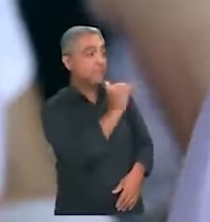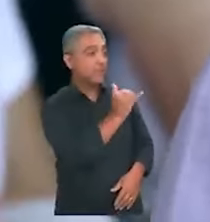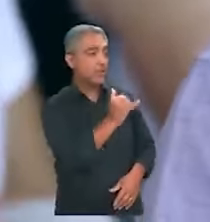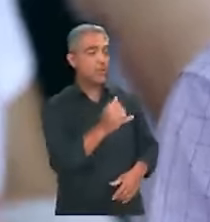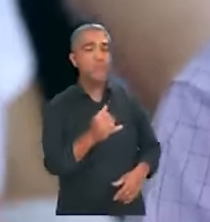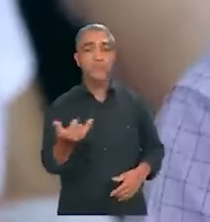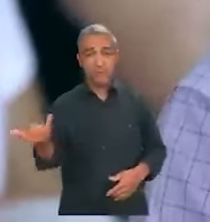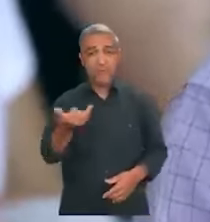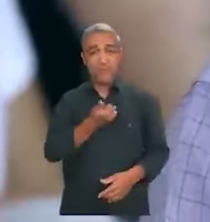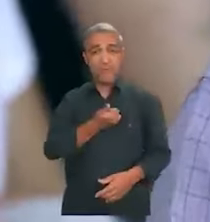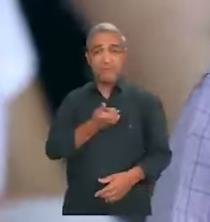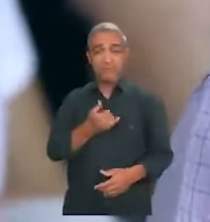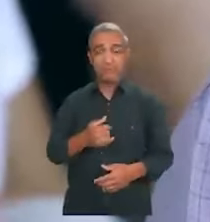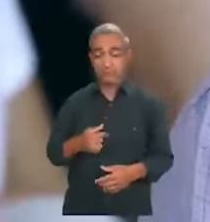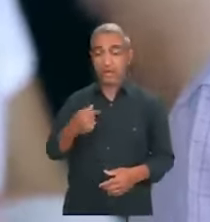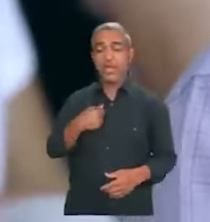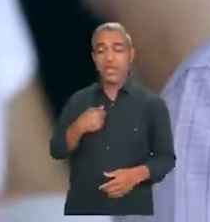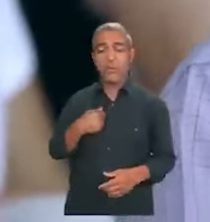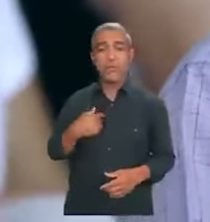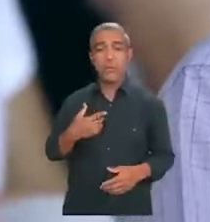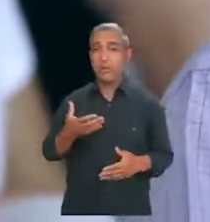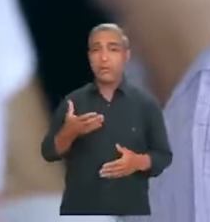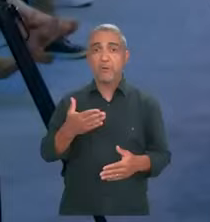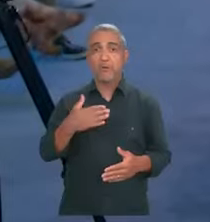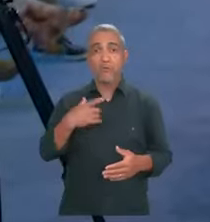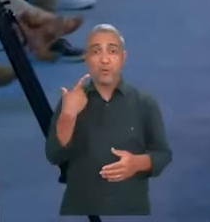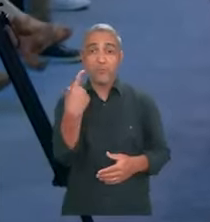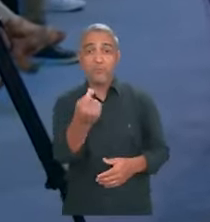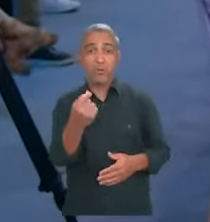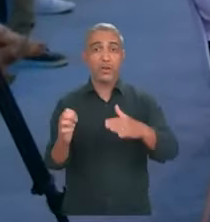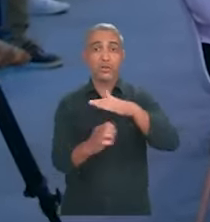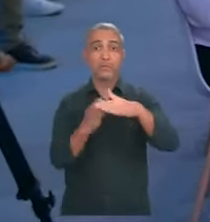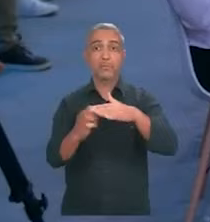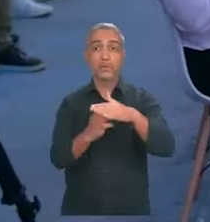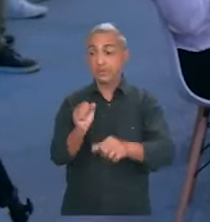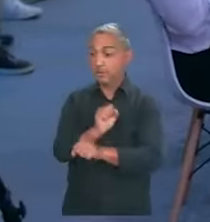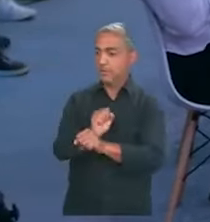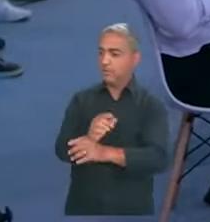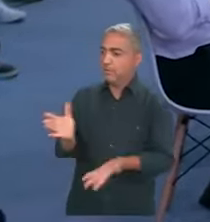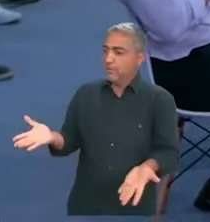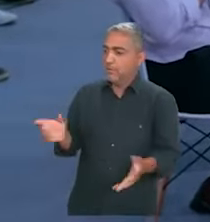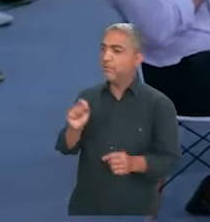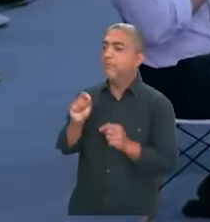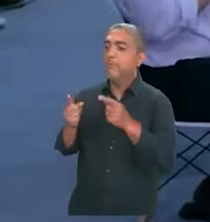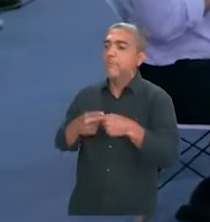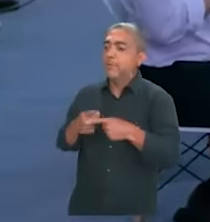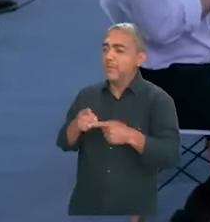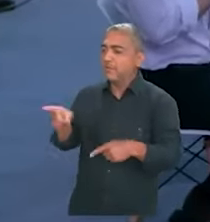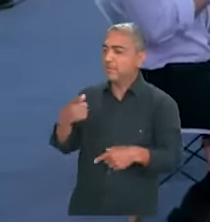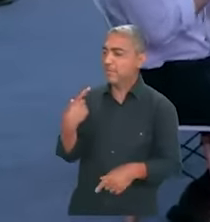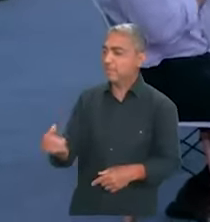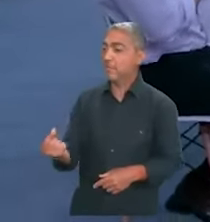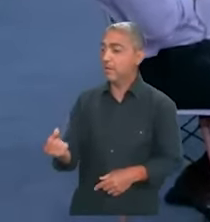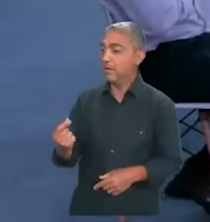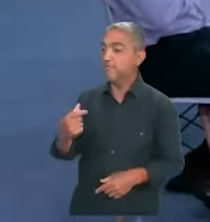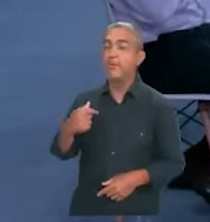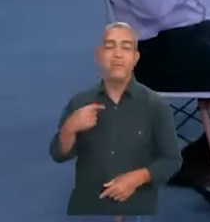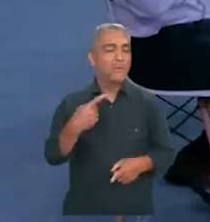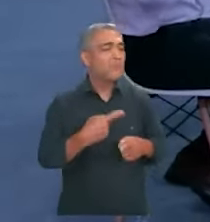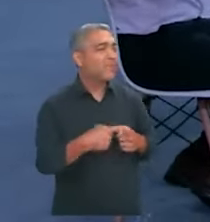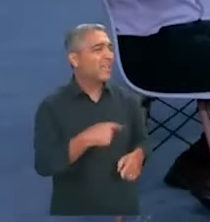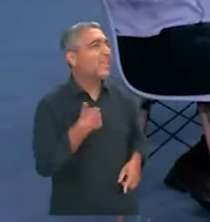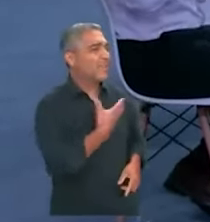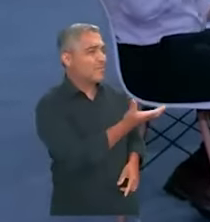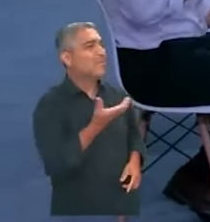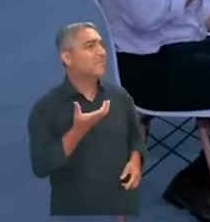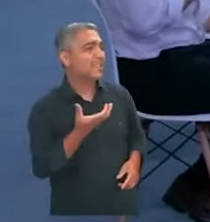mesma coisa que você fez aqui. Uau. E o boss falou, opa, espera aí. Nós vamos juntos, você não vai